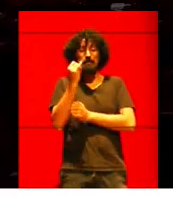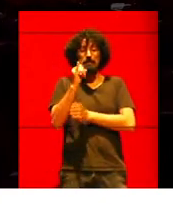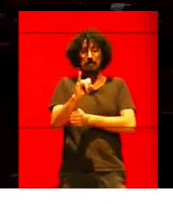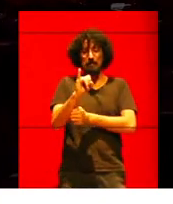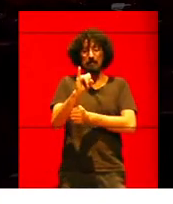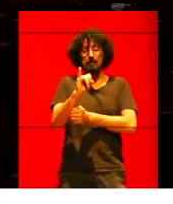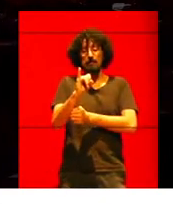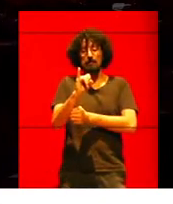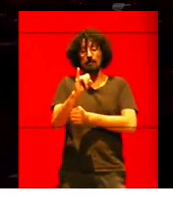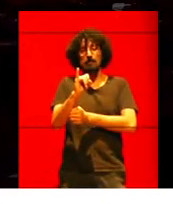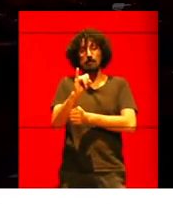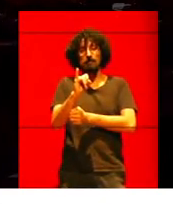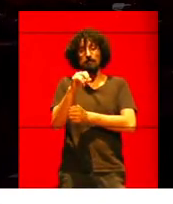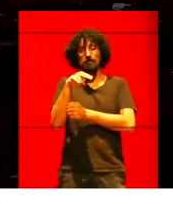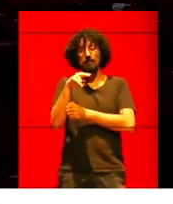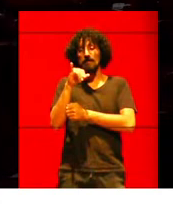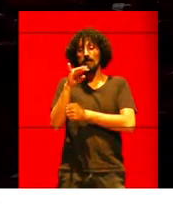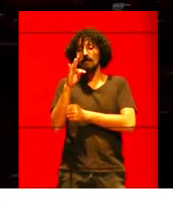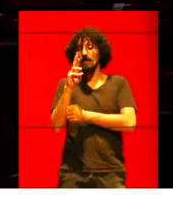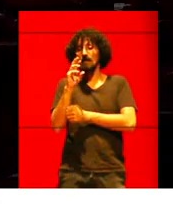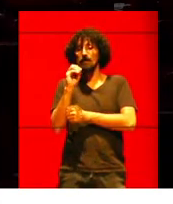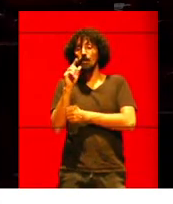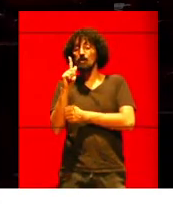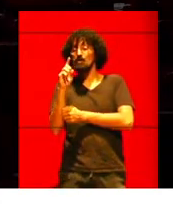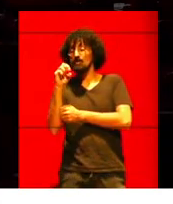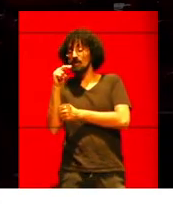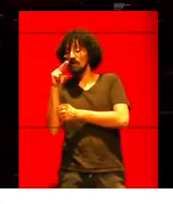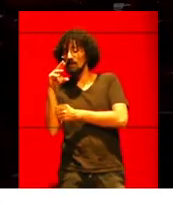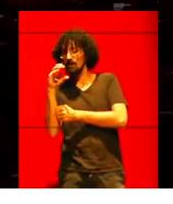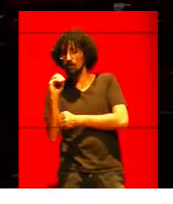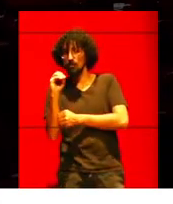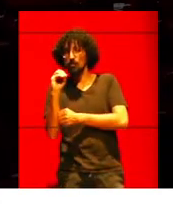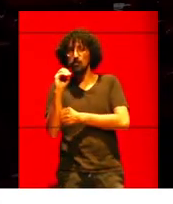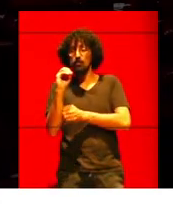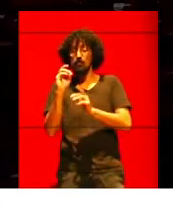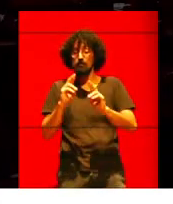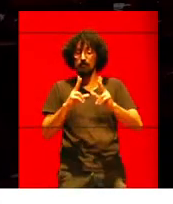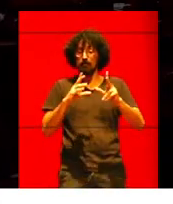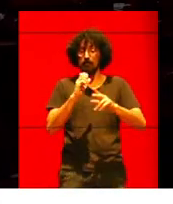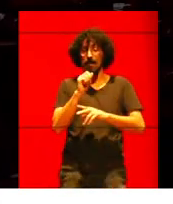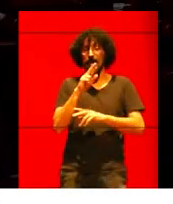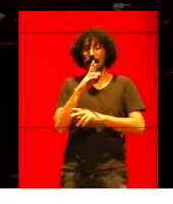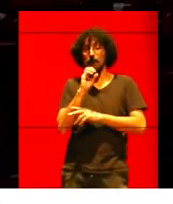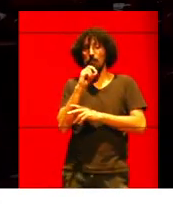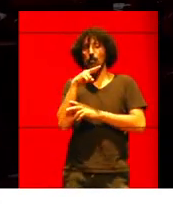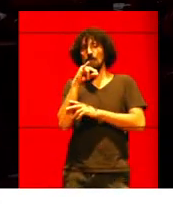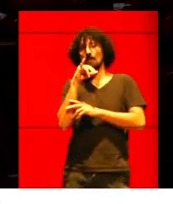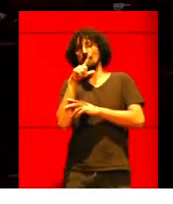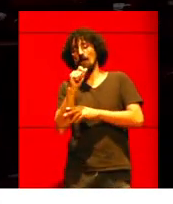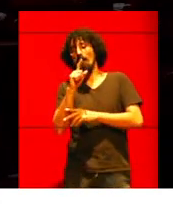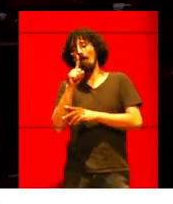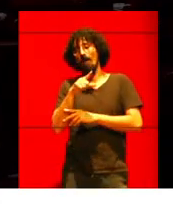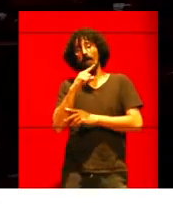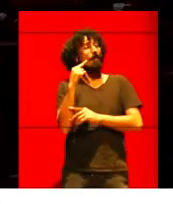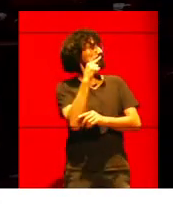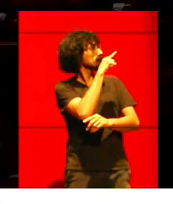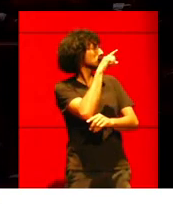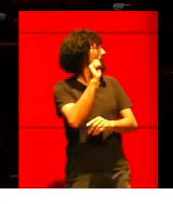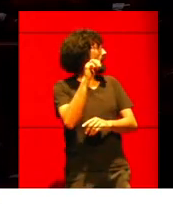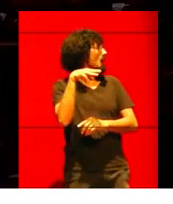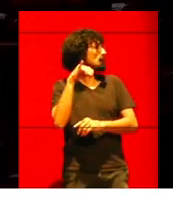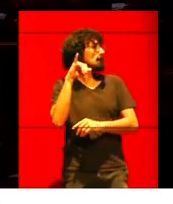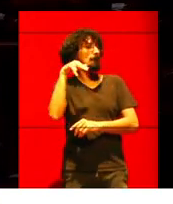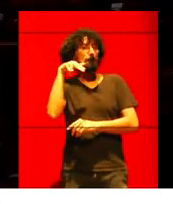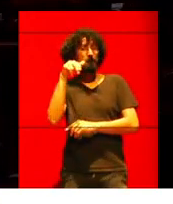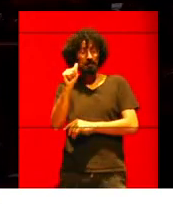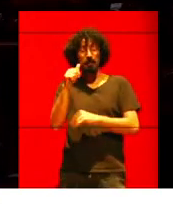for nitrogênio ligado a carbono, mas que não é carbonila, vai ser amina, né? Como o